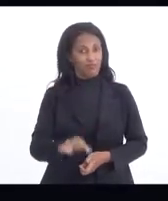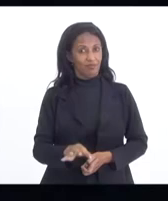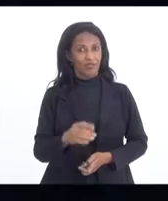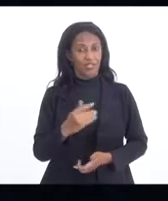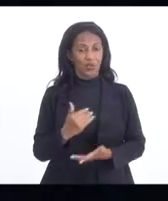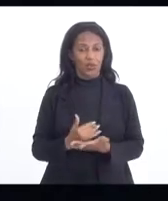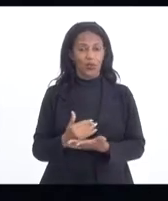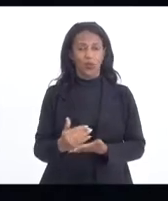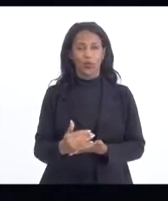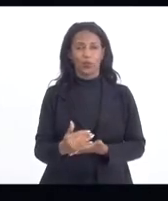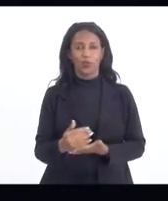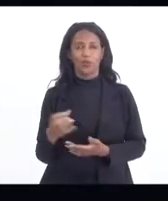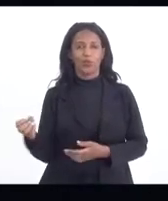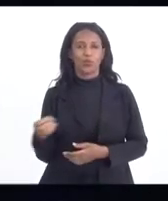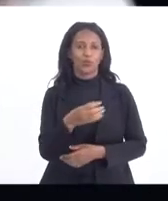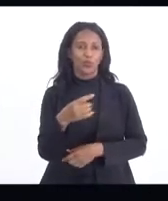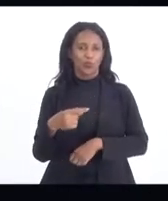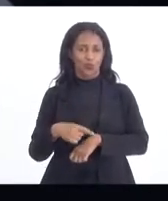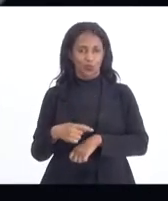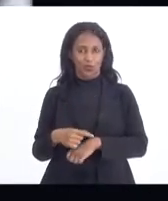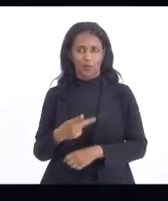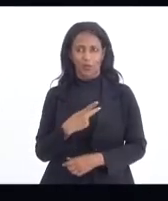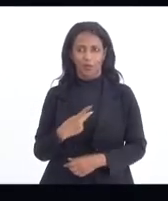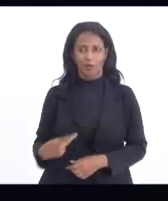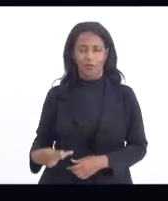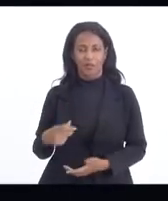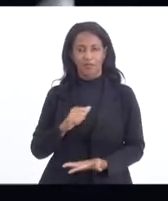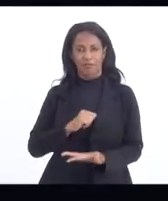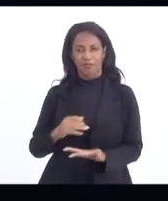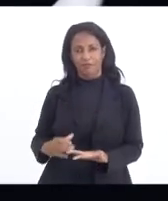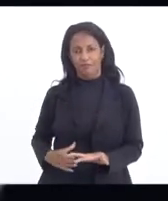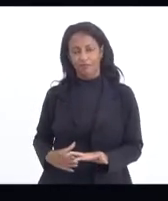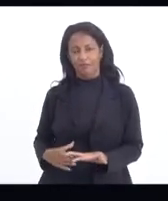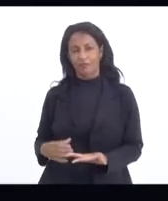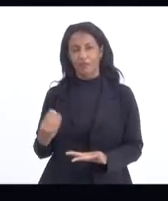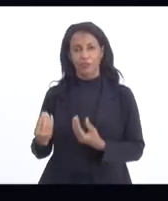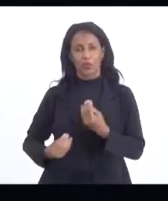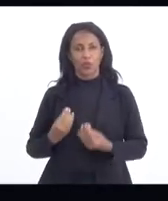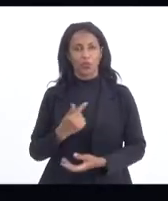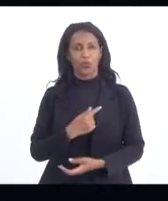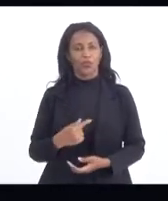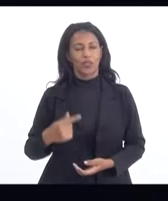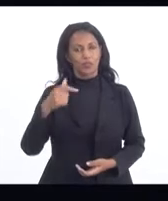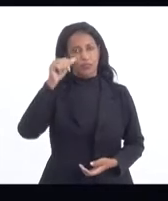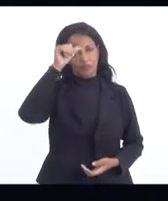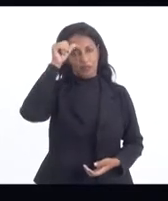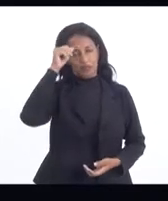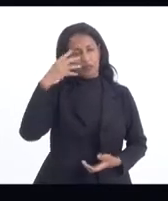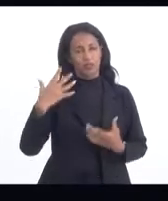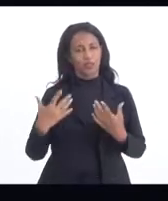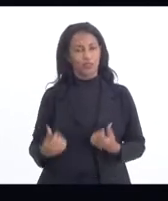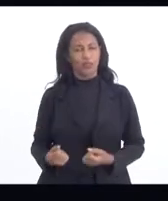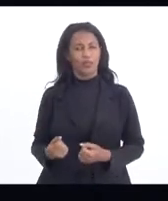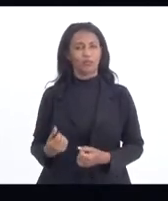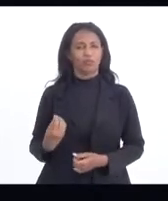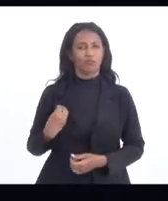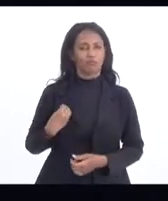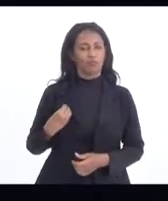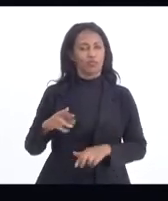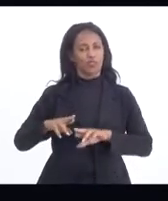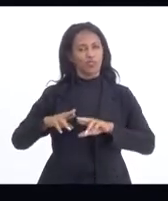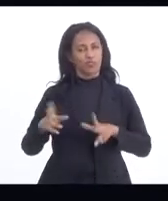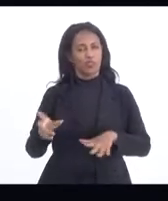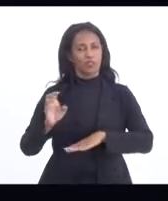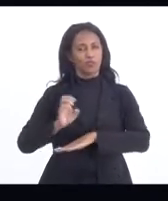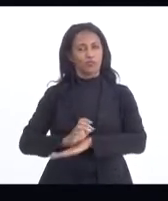isso é só um começo do novo tempo. Com a presidência do André Siciliano, com o governador Cláudio Castro, nós vamos ter uma realidade muito diferente para o